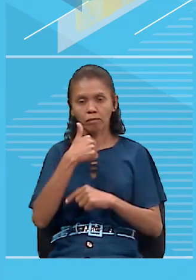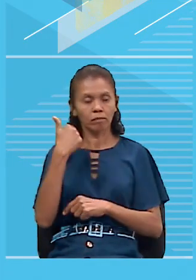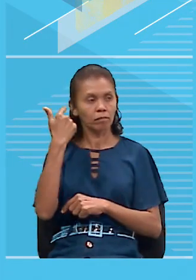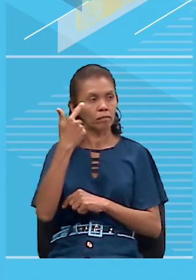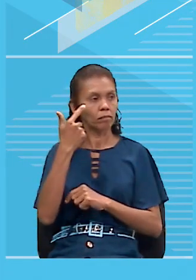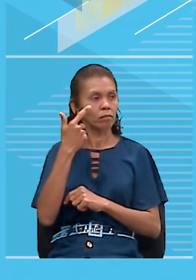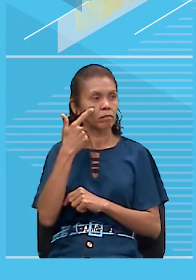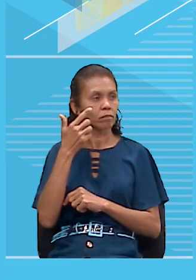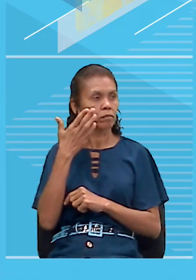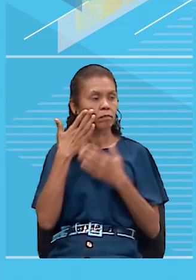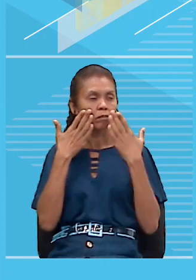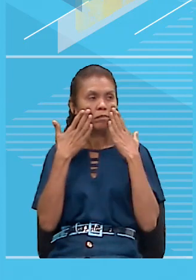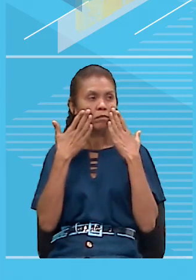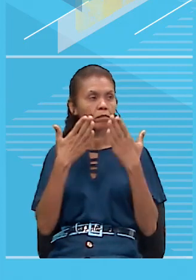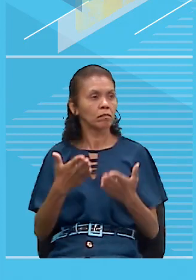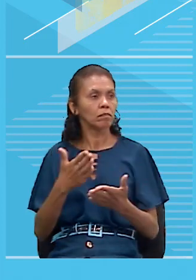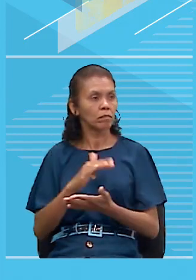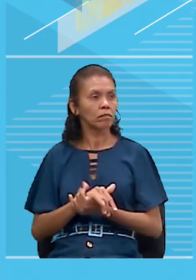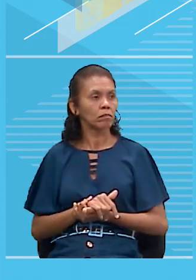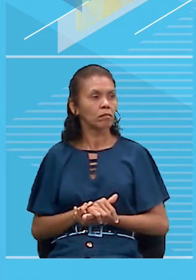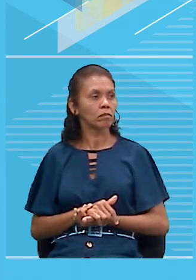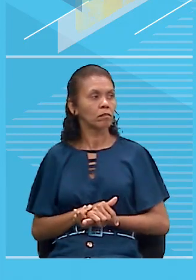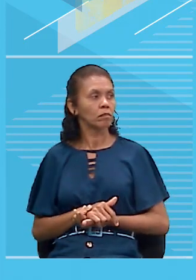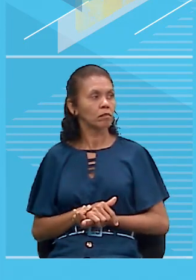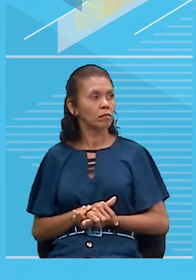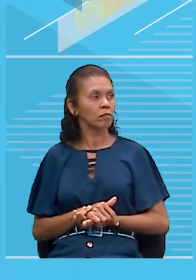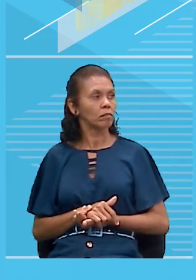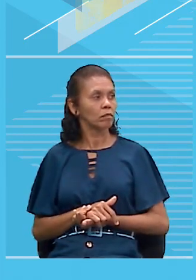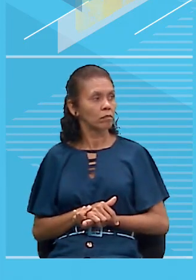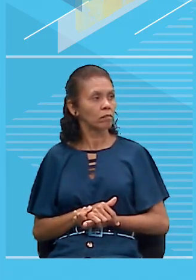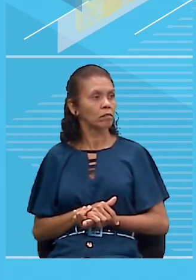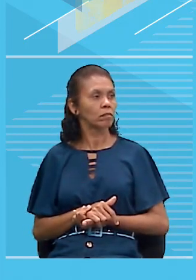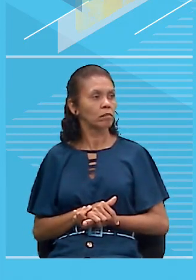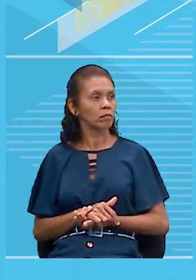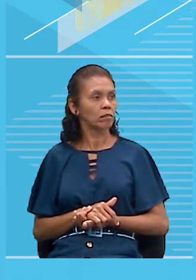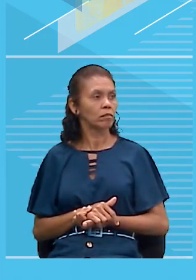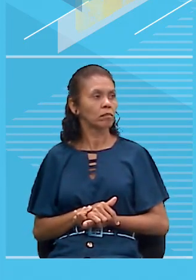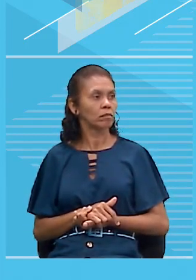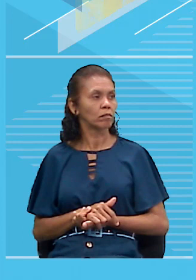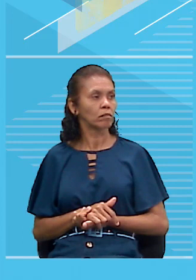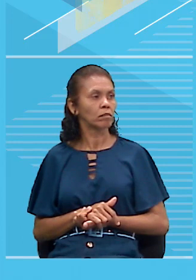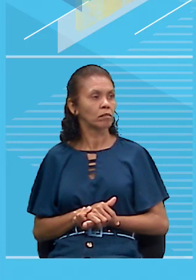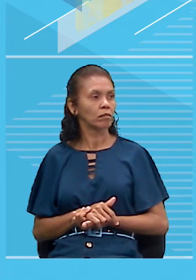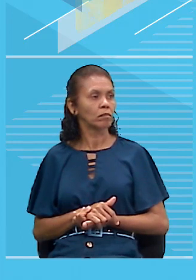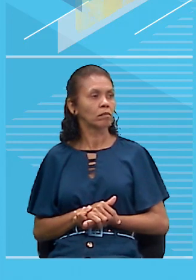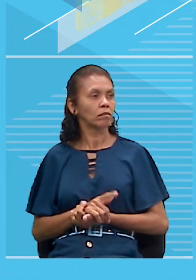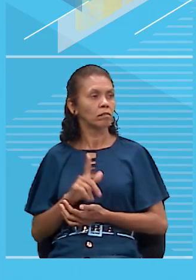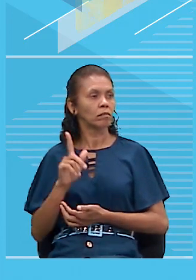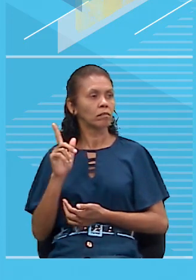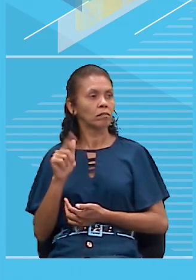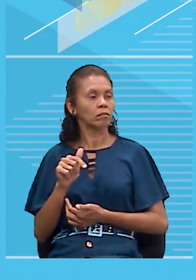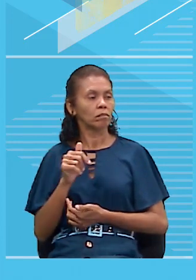mostra a tela mesmo que é nem saber tenso tenso